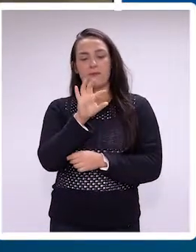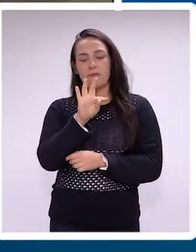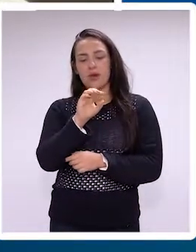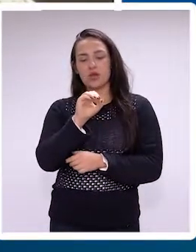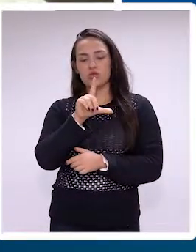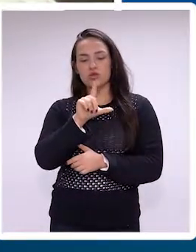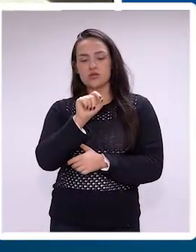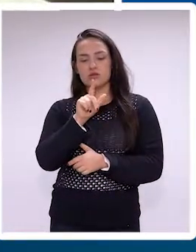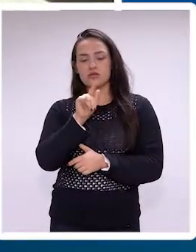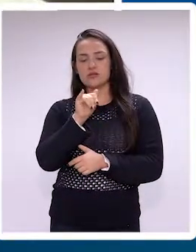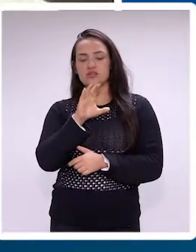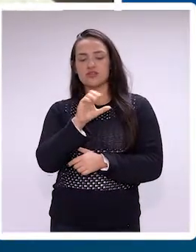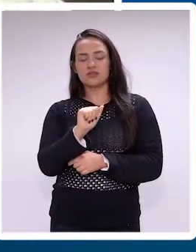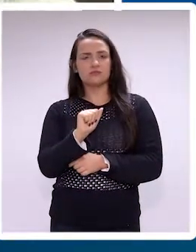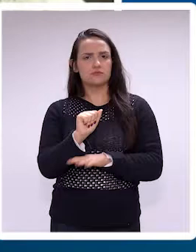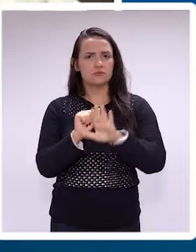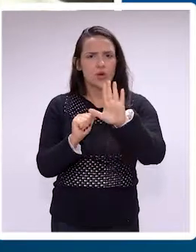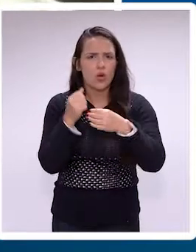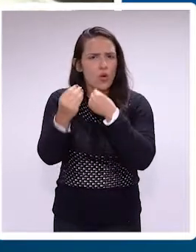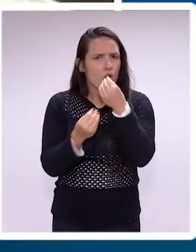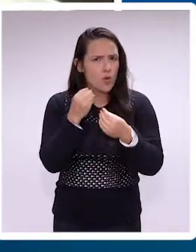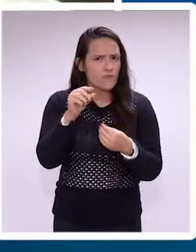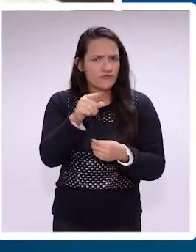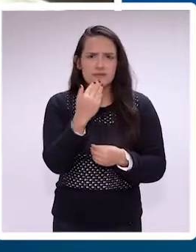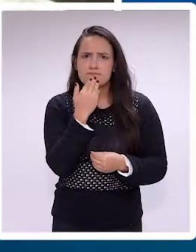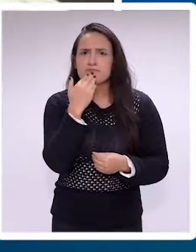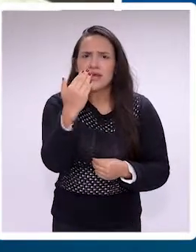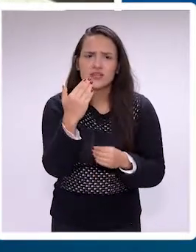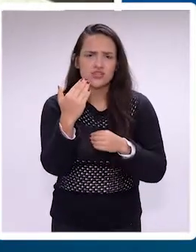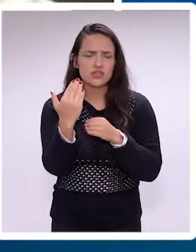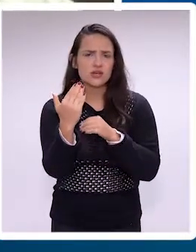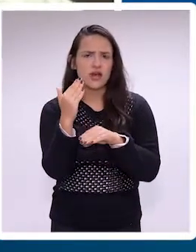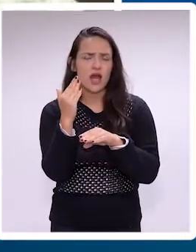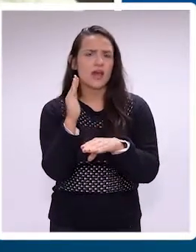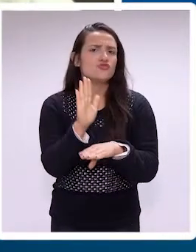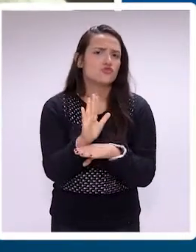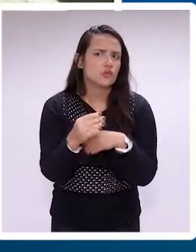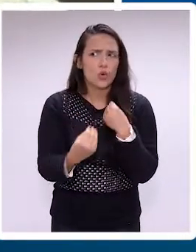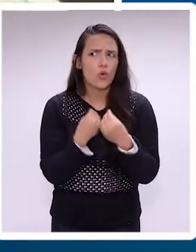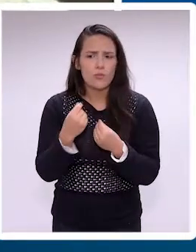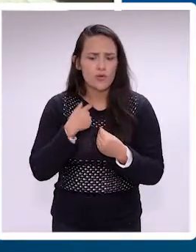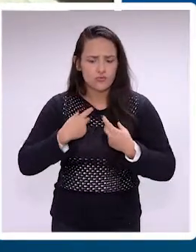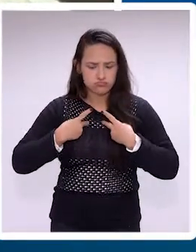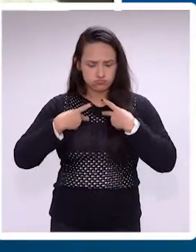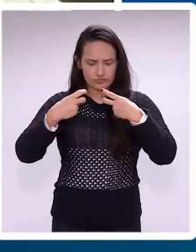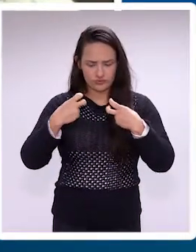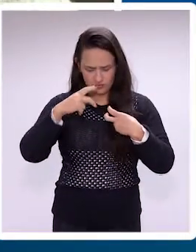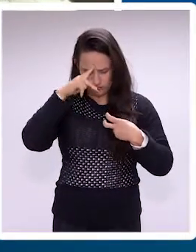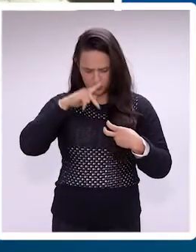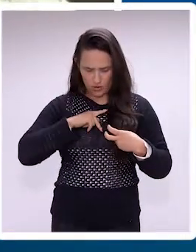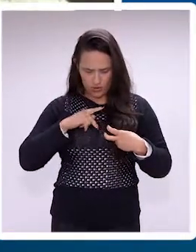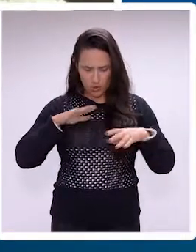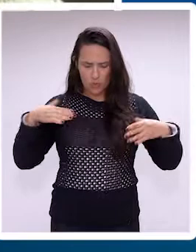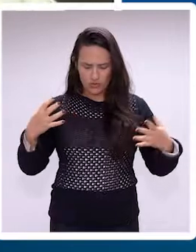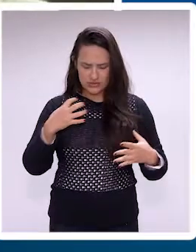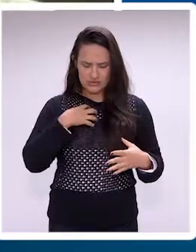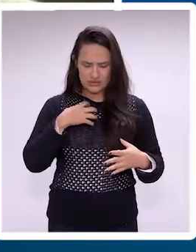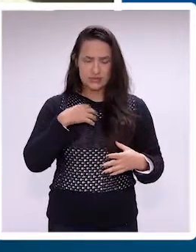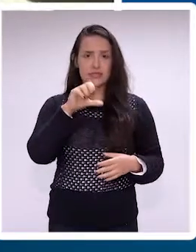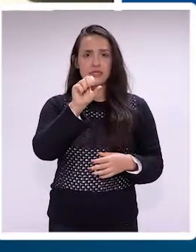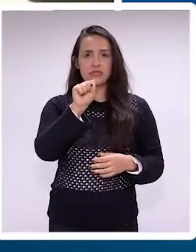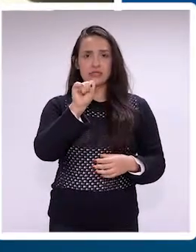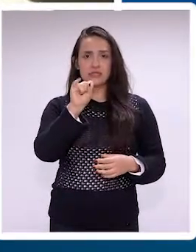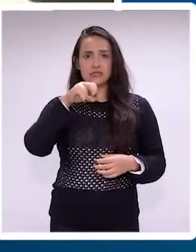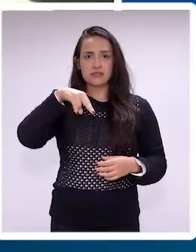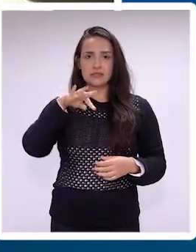patológica. E quando é preciso pedir ajuda, doutor? Quando que o indivíduo sabe que ele está com essa ansiedade destrutiva?